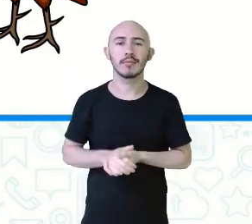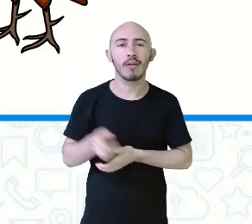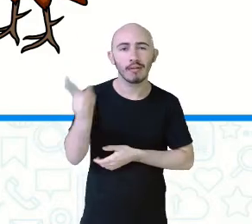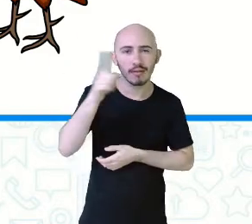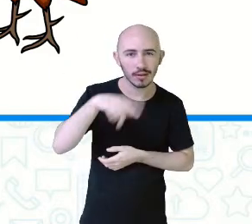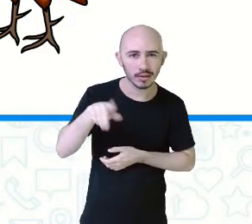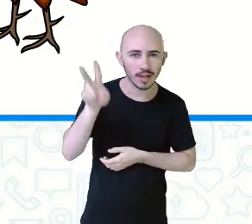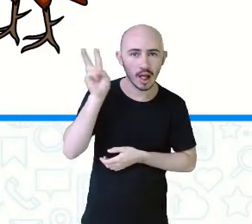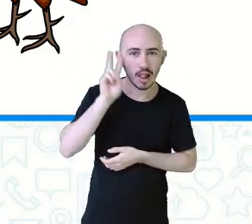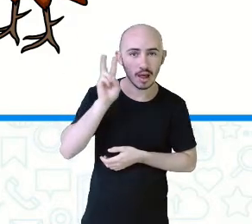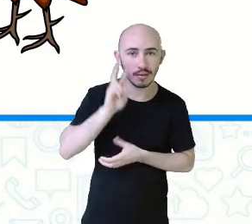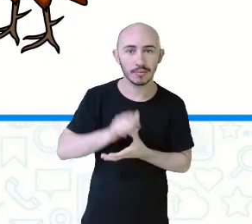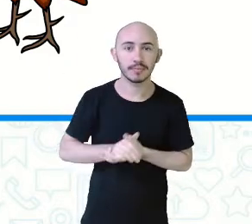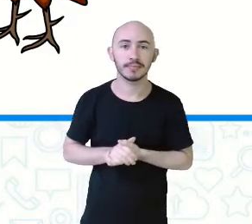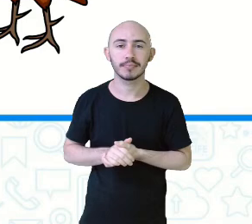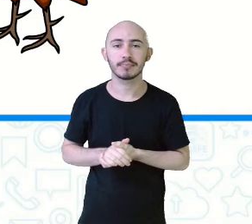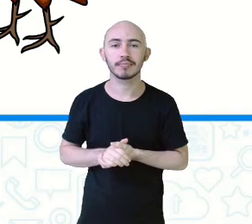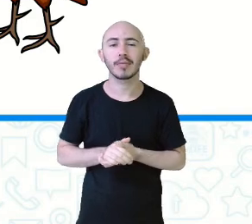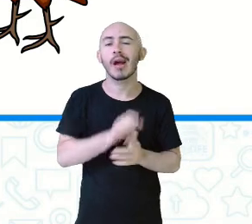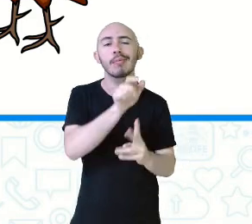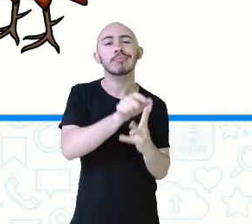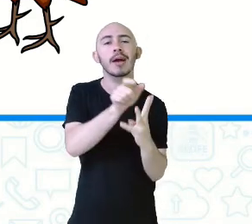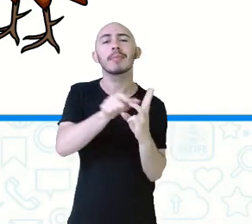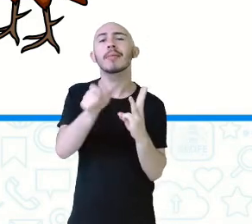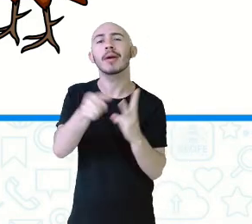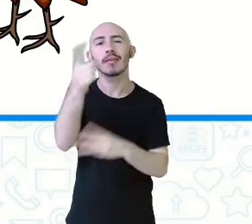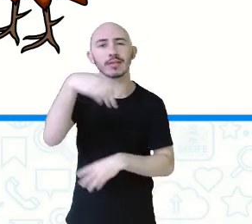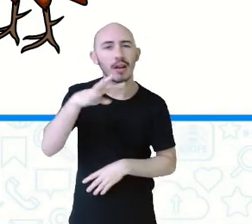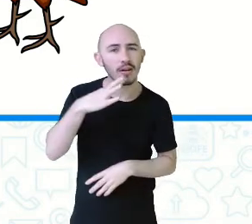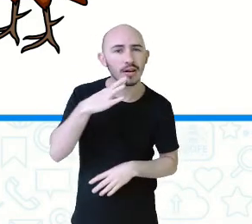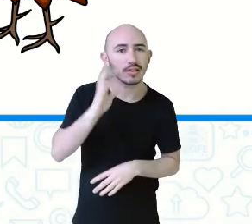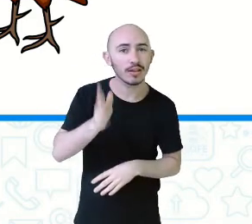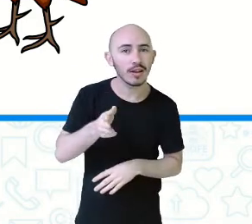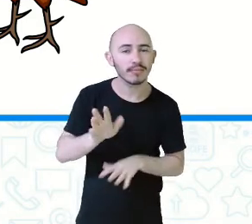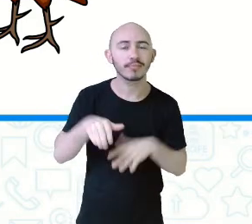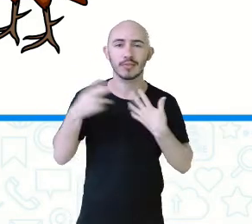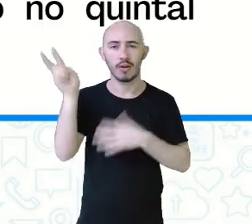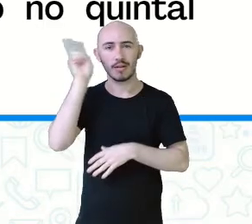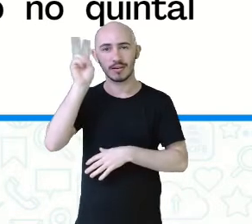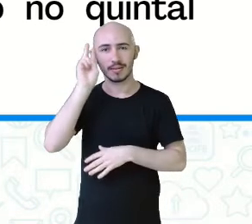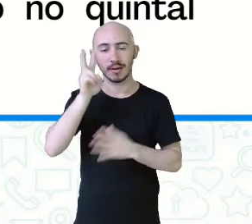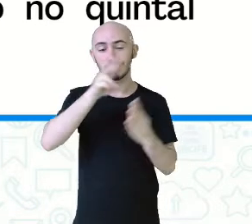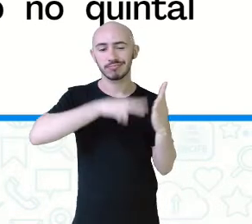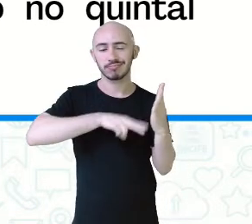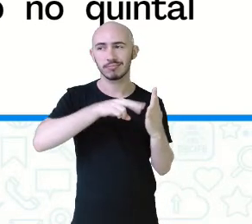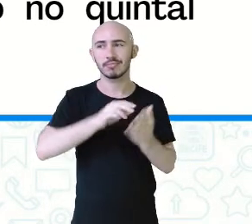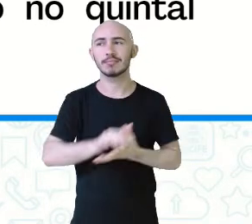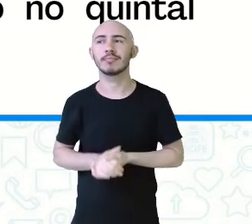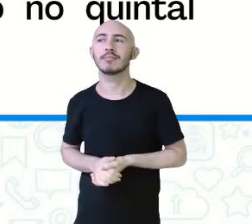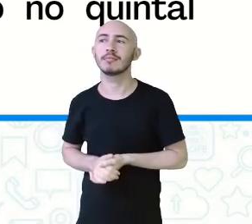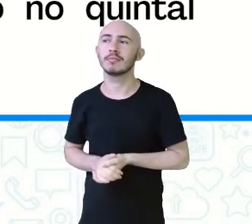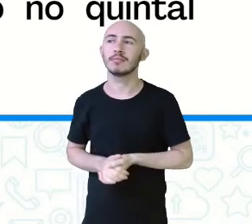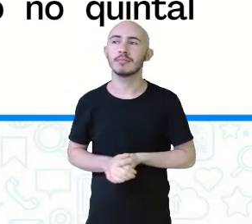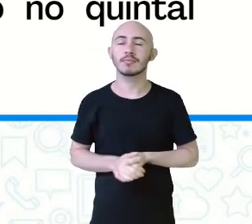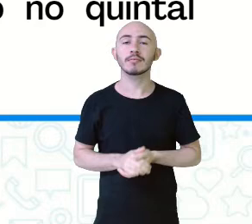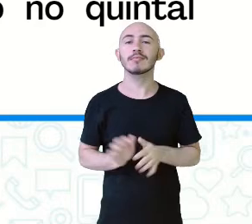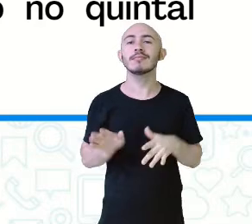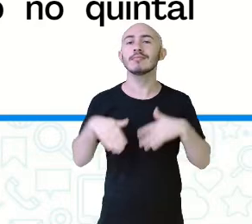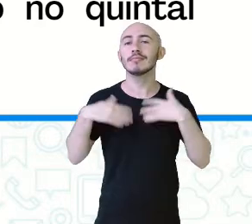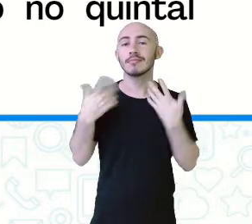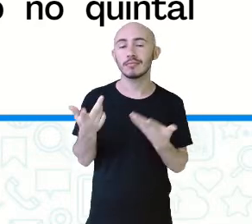vocês lembram quem são essas personagens? O que aconteceu com ela? Então vamos relembrar. Olha só.